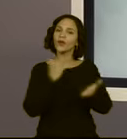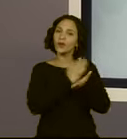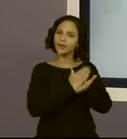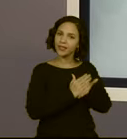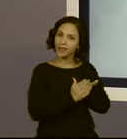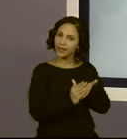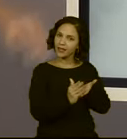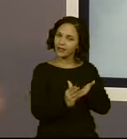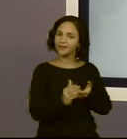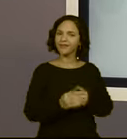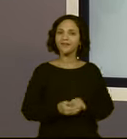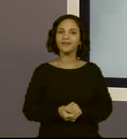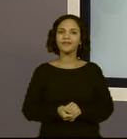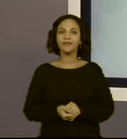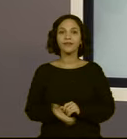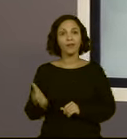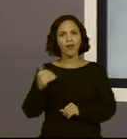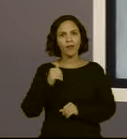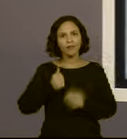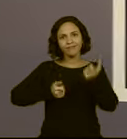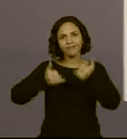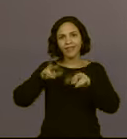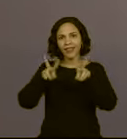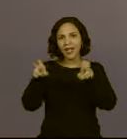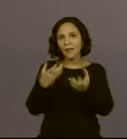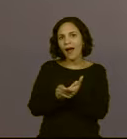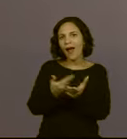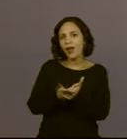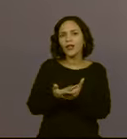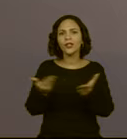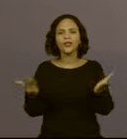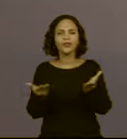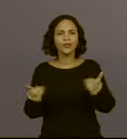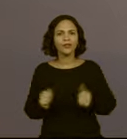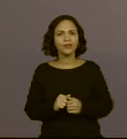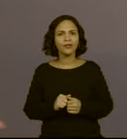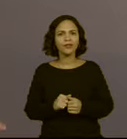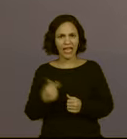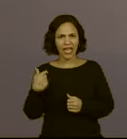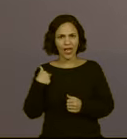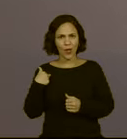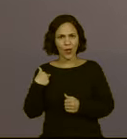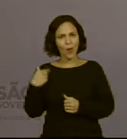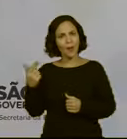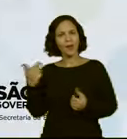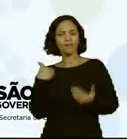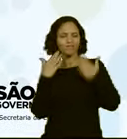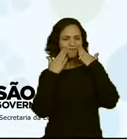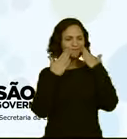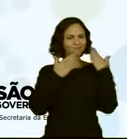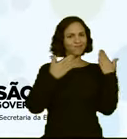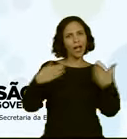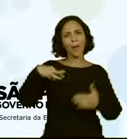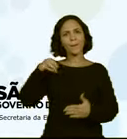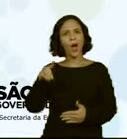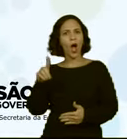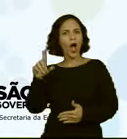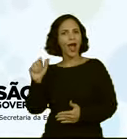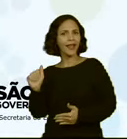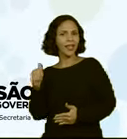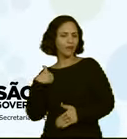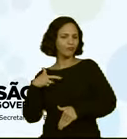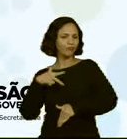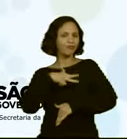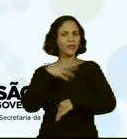começar e vamos falar do tema da aula de hoje quanto custa estar na moda Puxa vida em